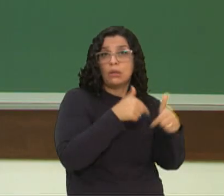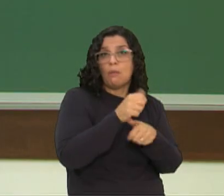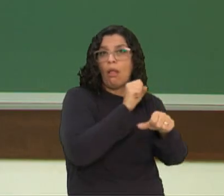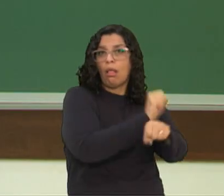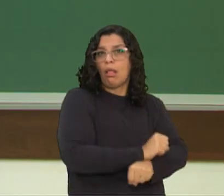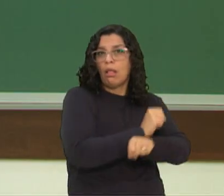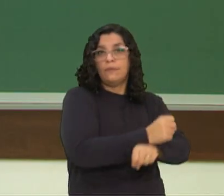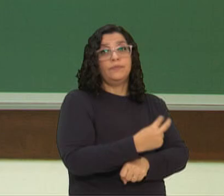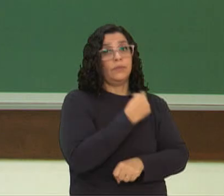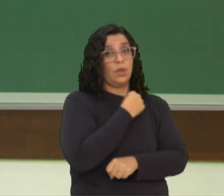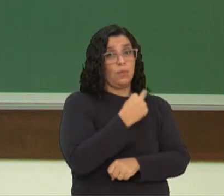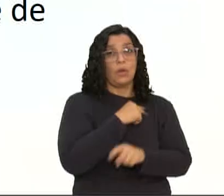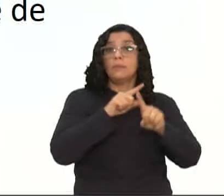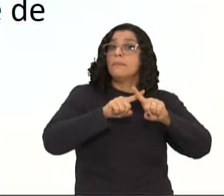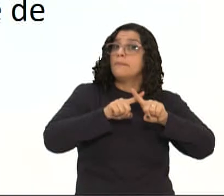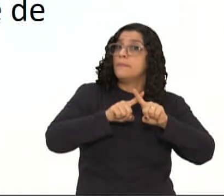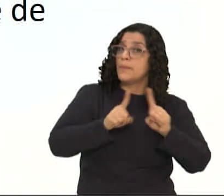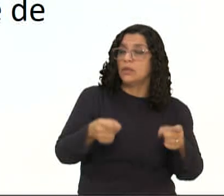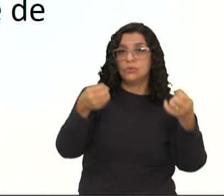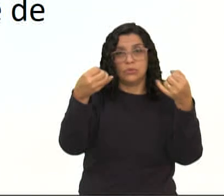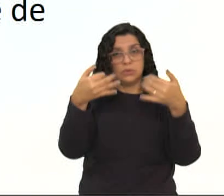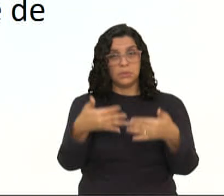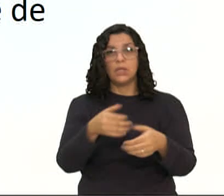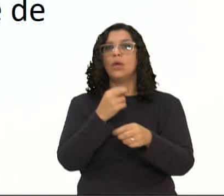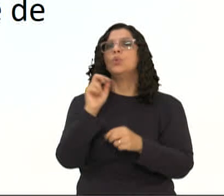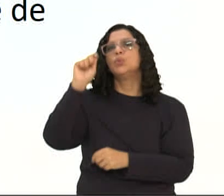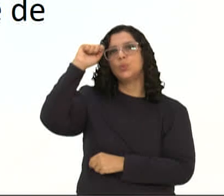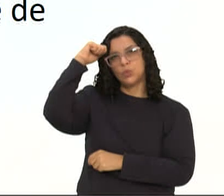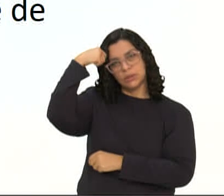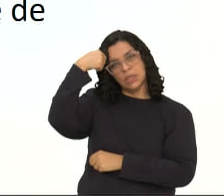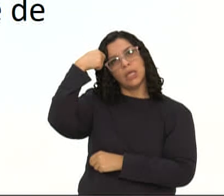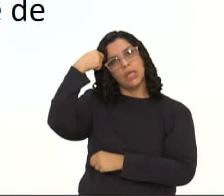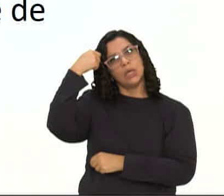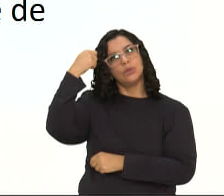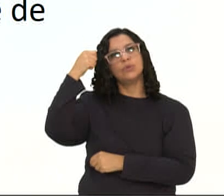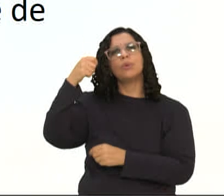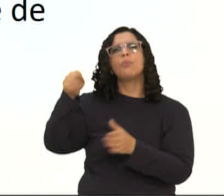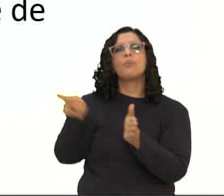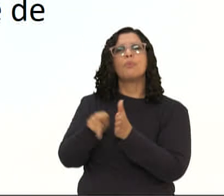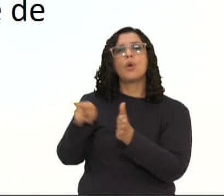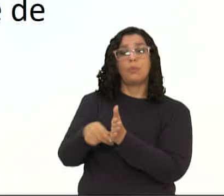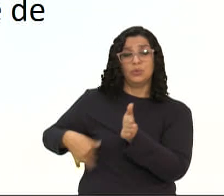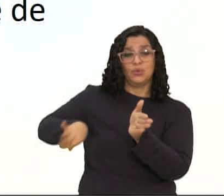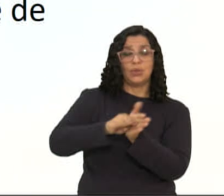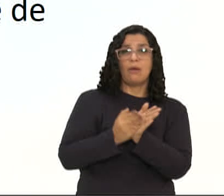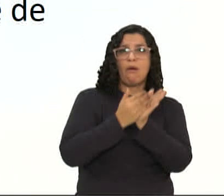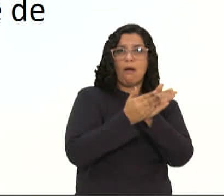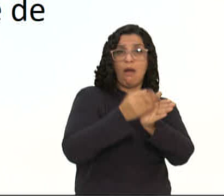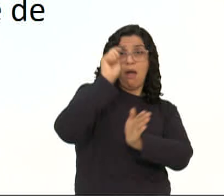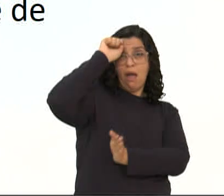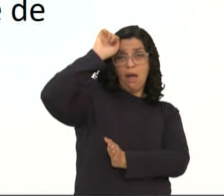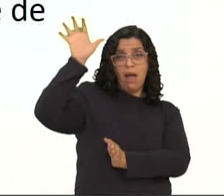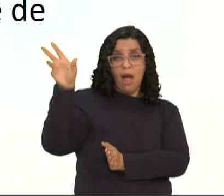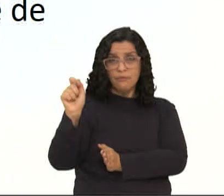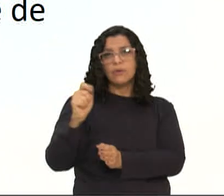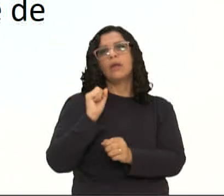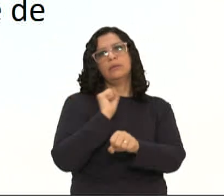forçado. Mas, como eu já falei, os negros, os africanos, ainda podia. Ele